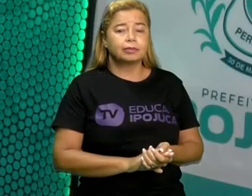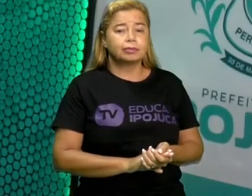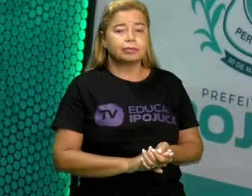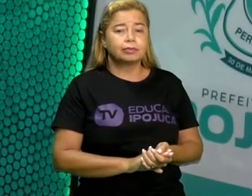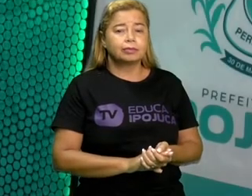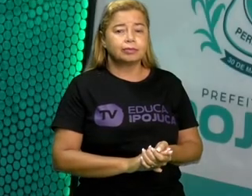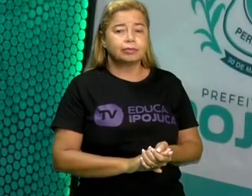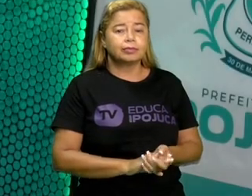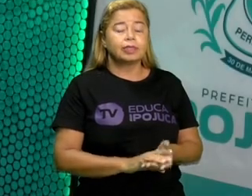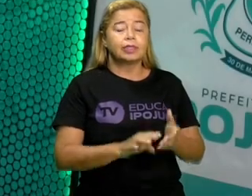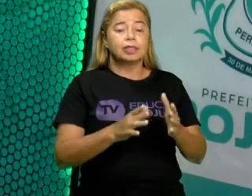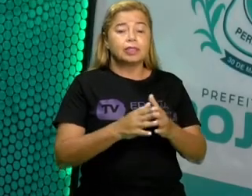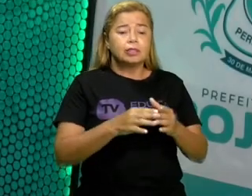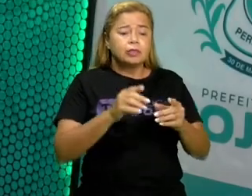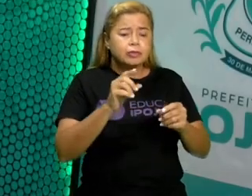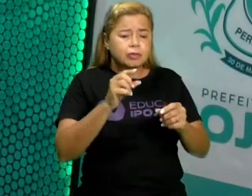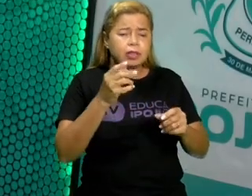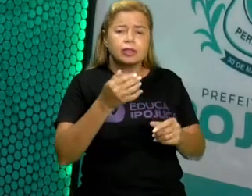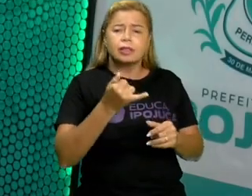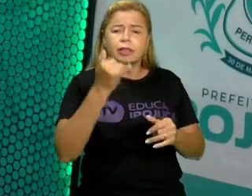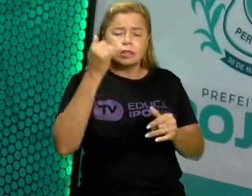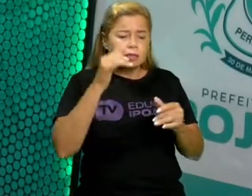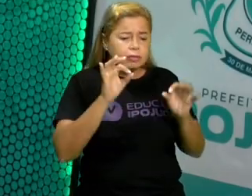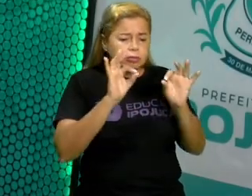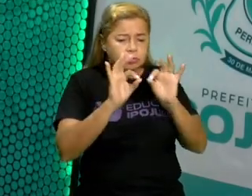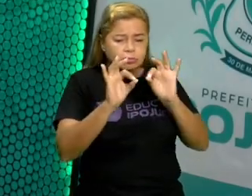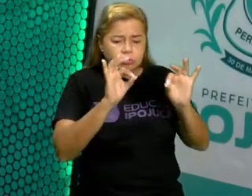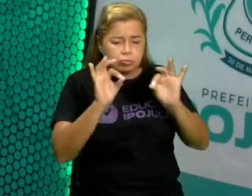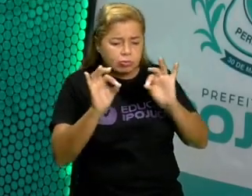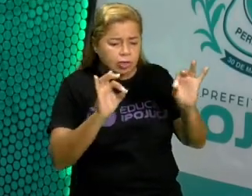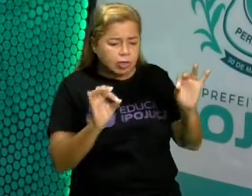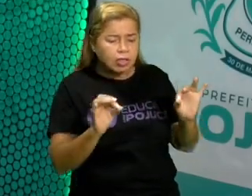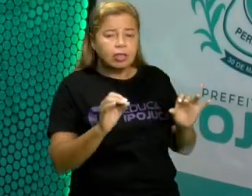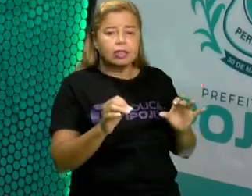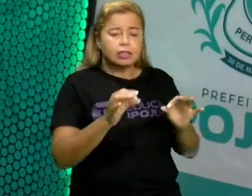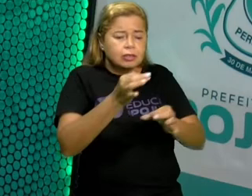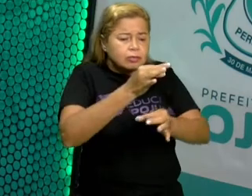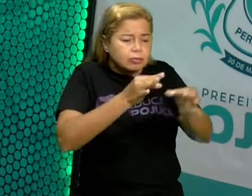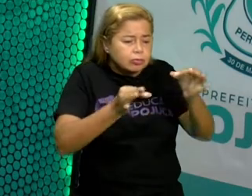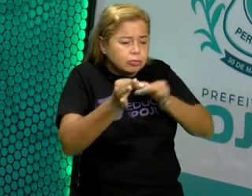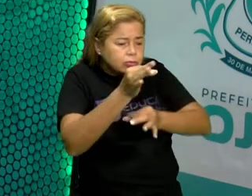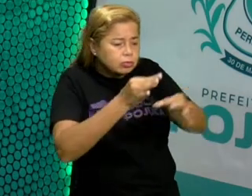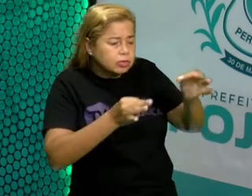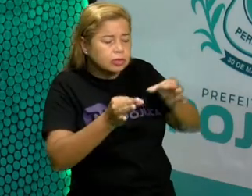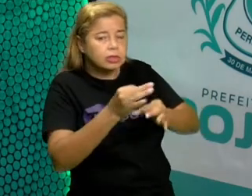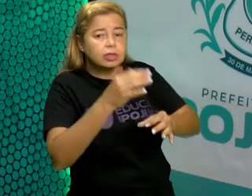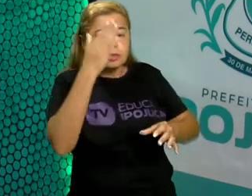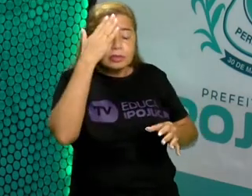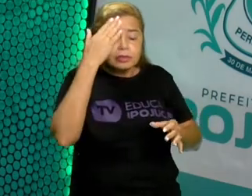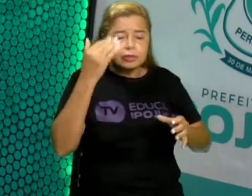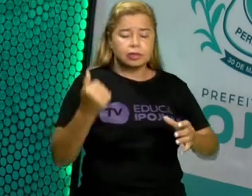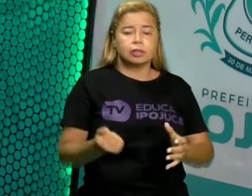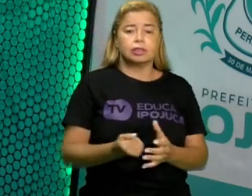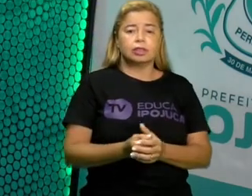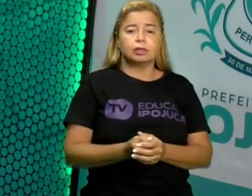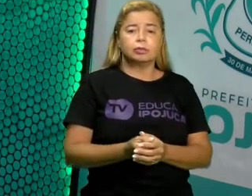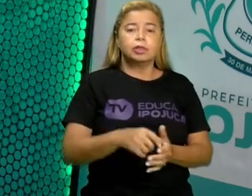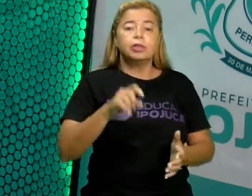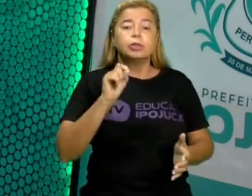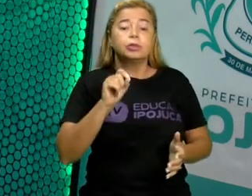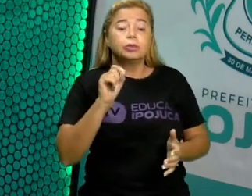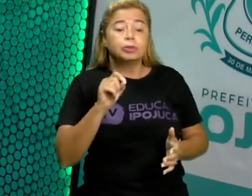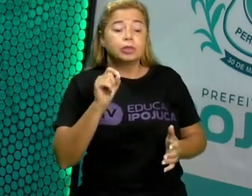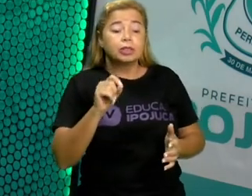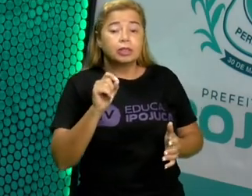e diz-me uns ar tá perdão todo desmim uns ar do assunto a qual vai ser